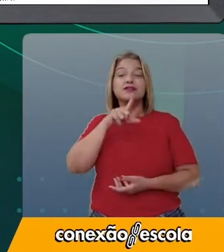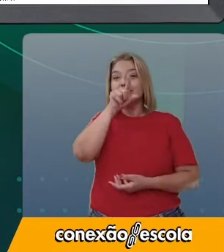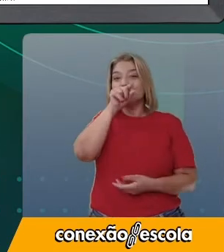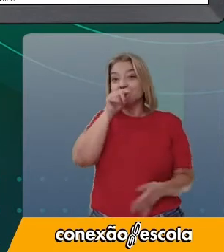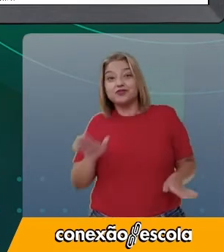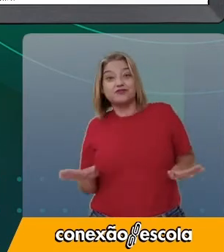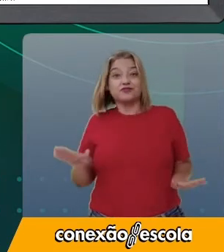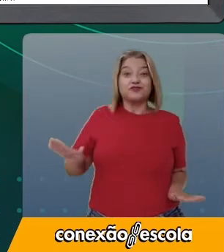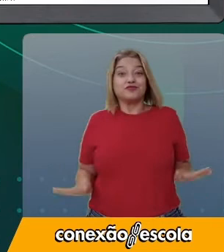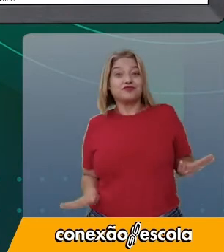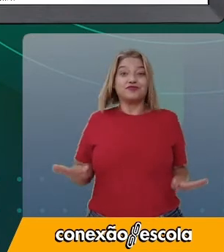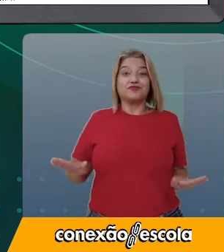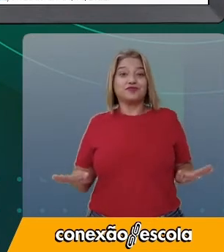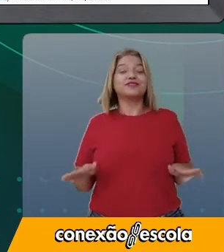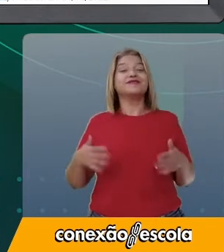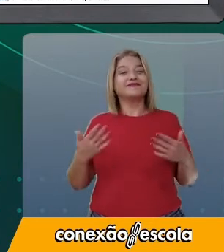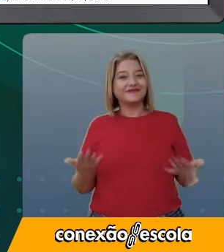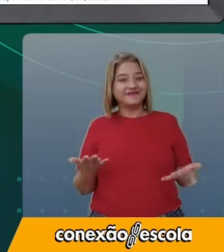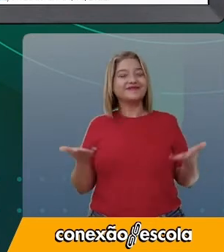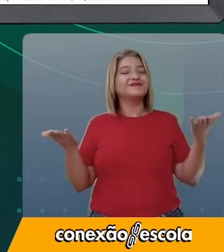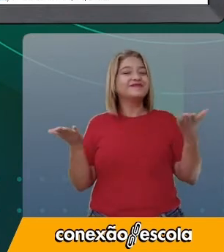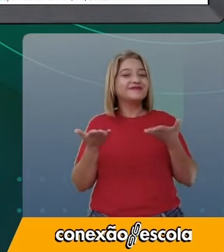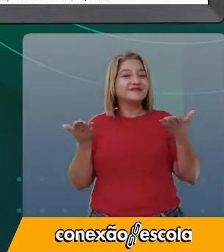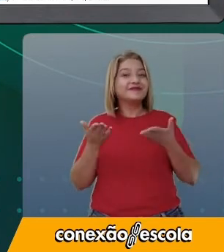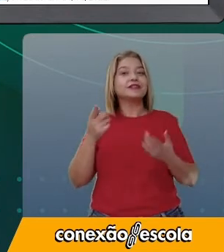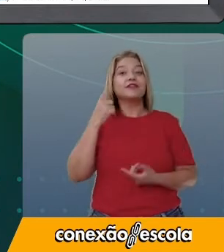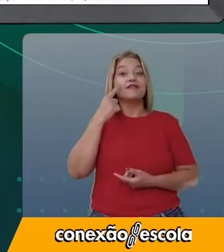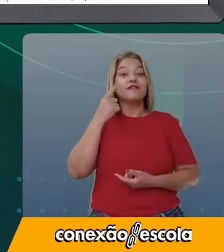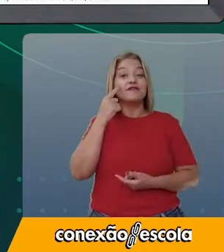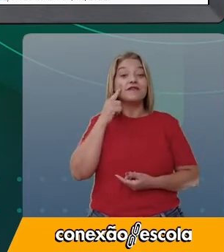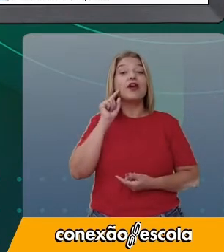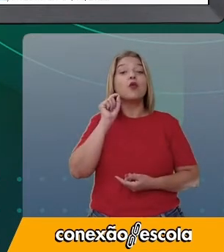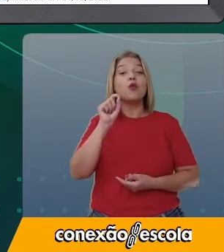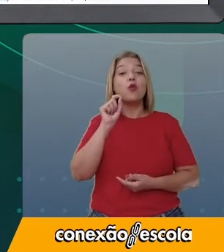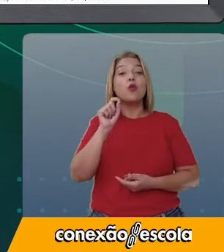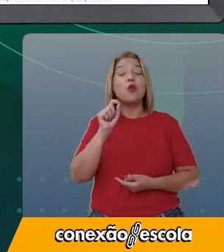pinguim, e aí a gente vai ver o